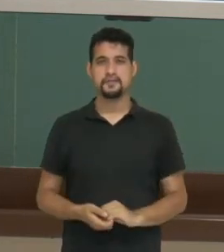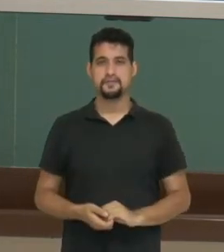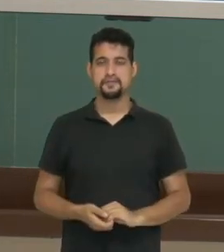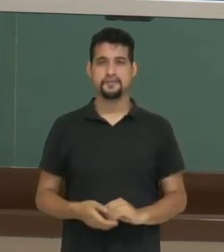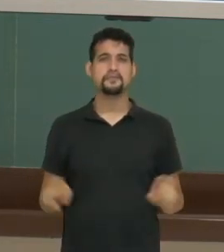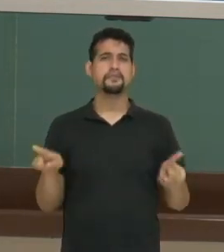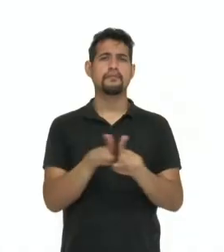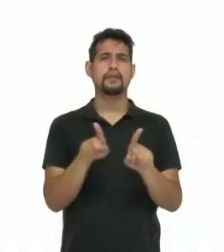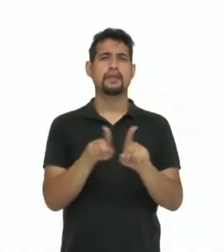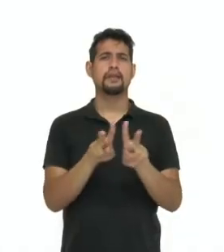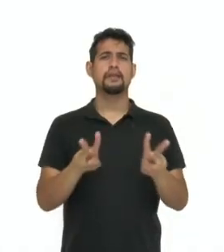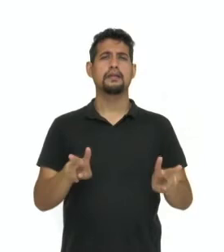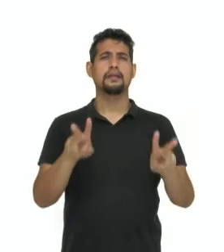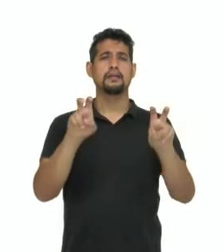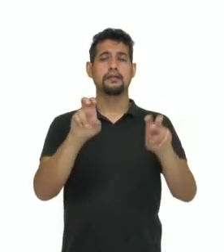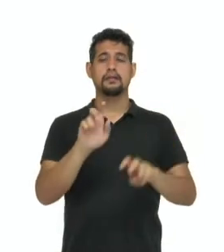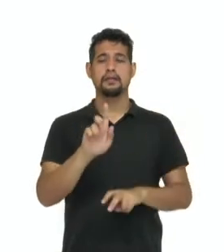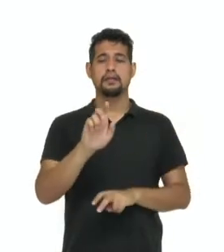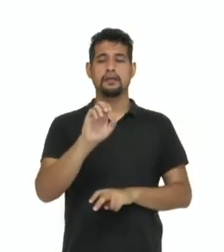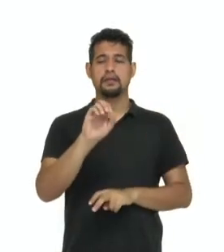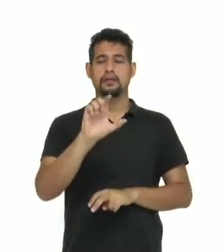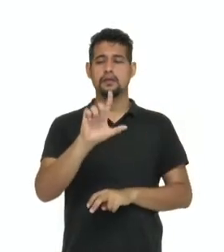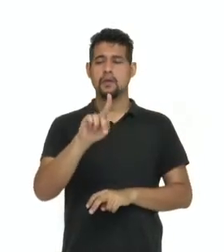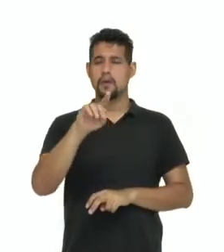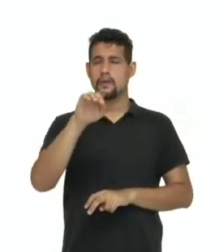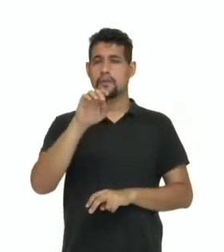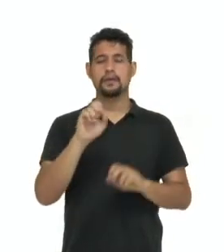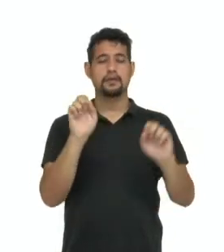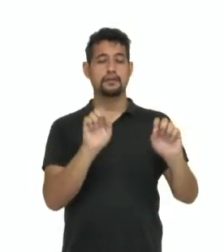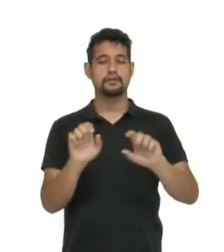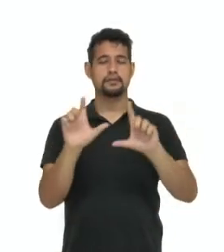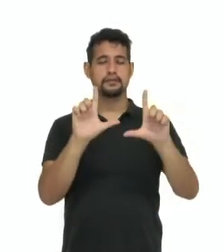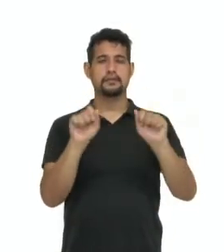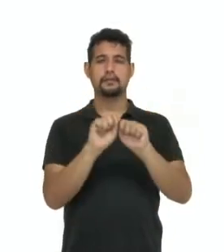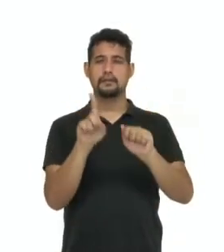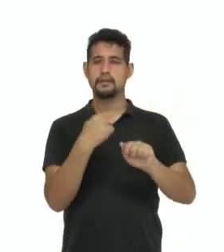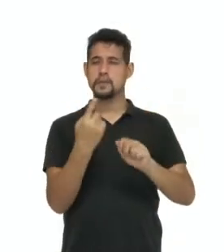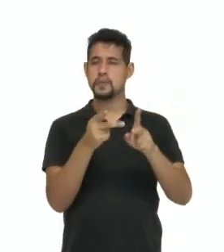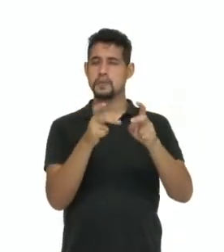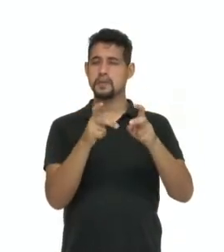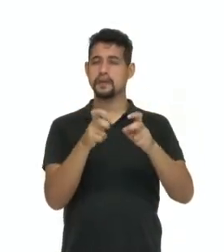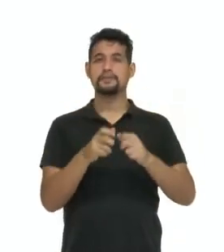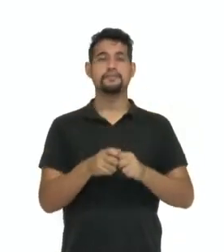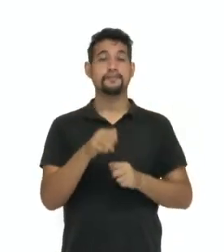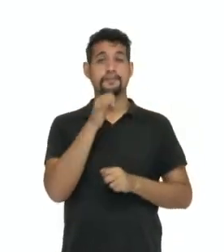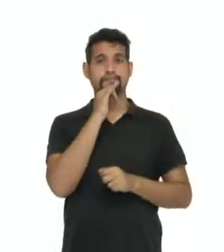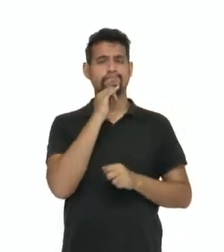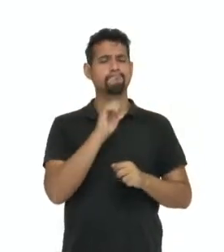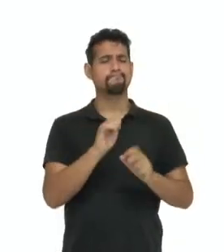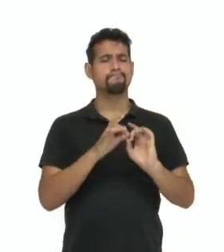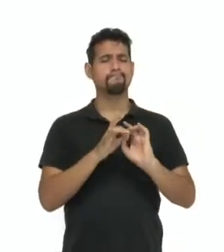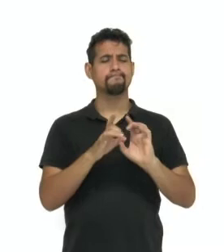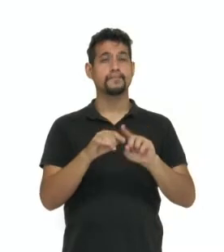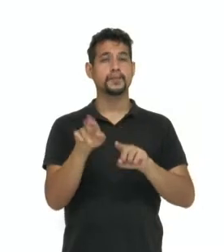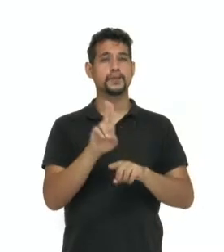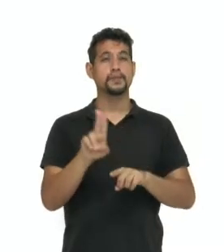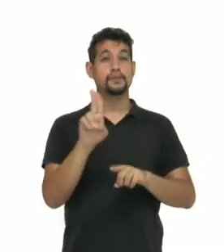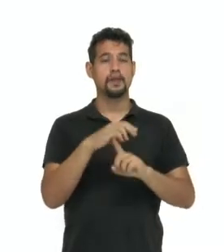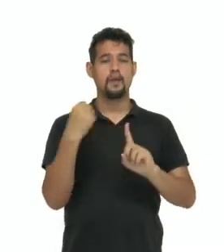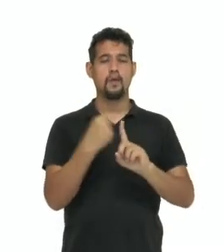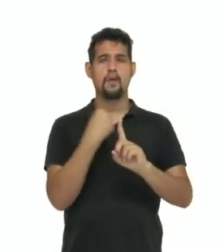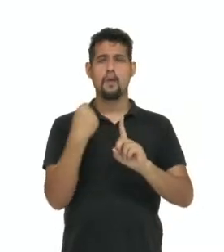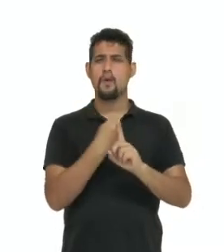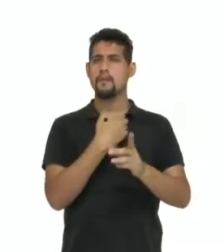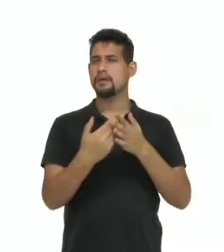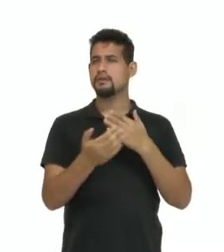aos golpes, né? As imagens aqui ajudam a gente a perceber que é permitido aplicar golpe